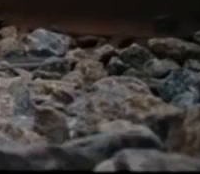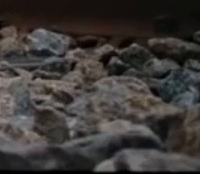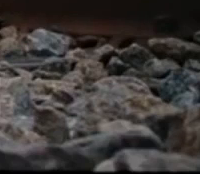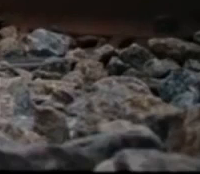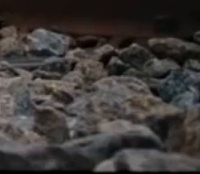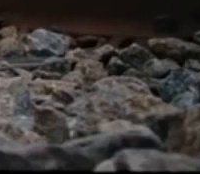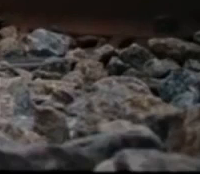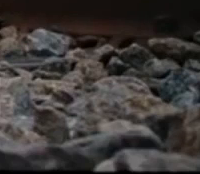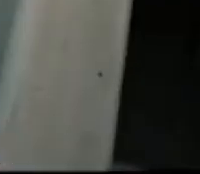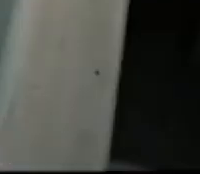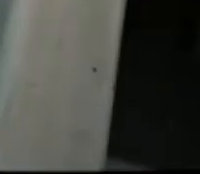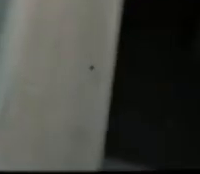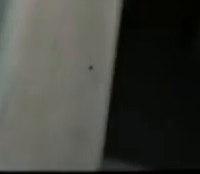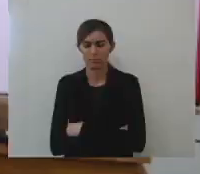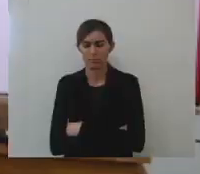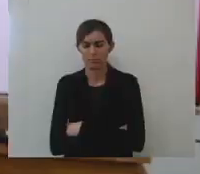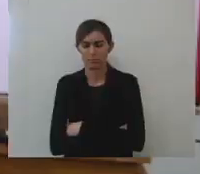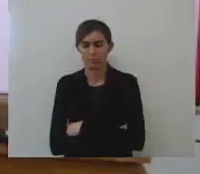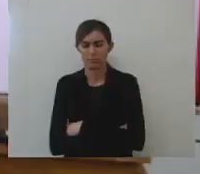Isso, vai.